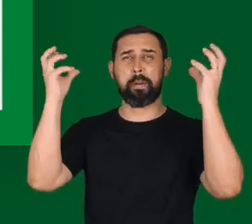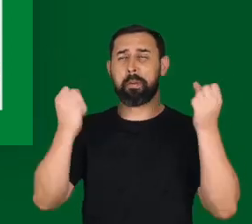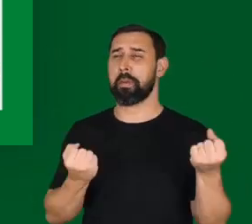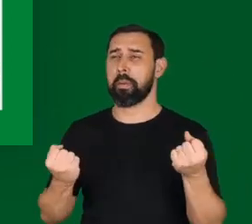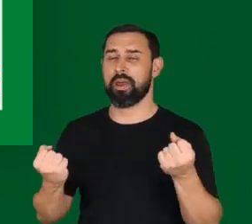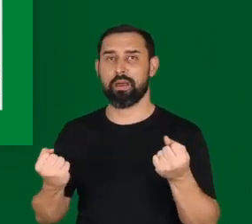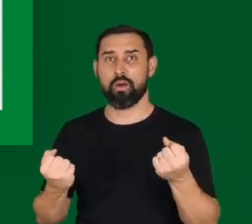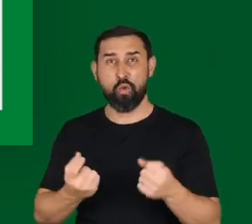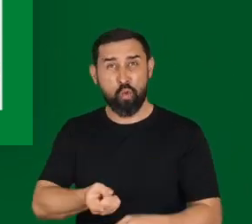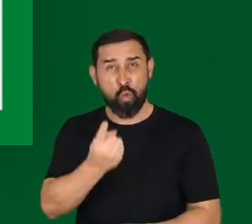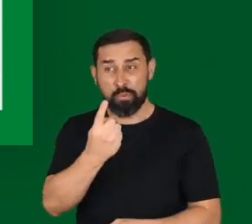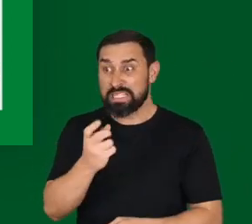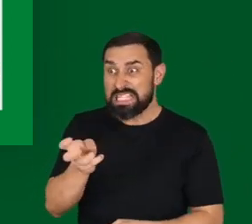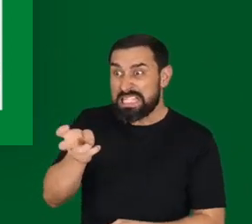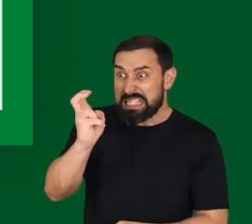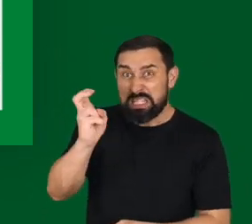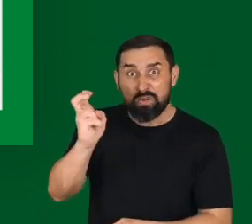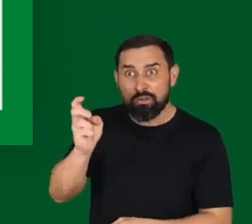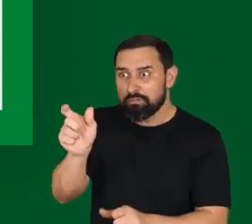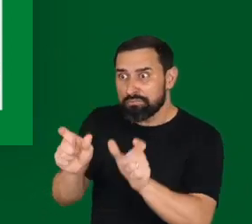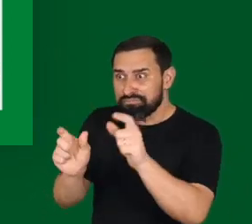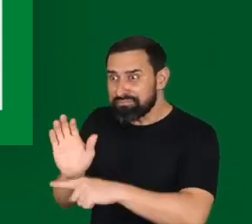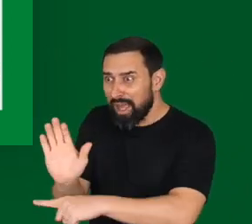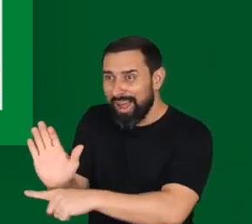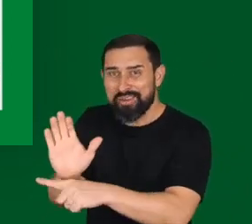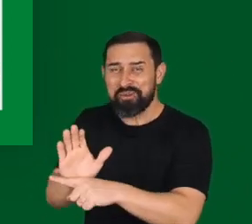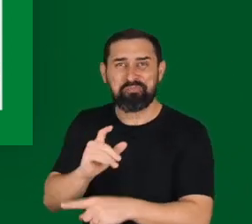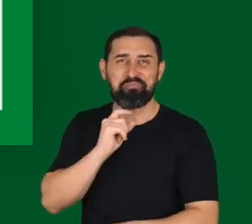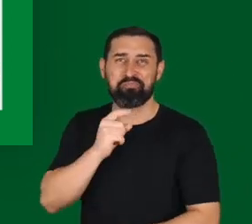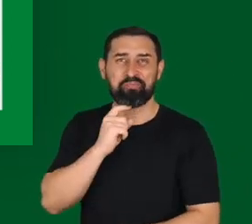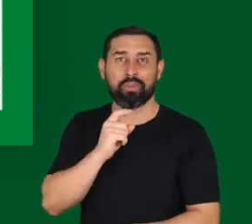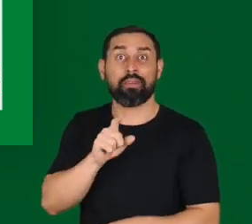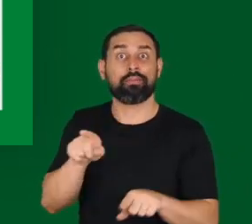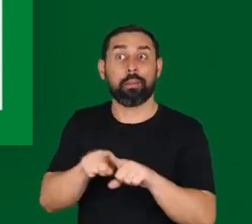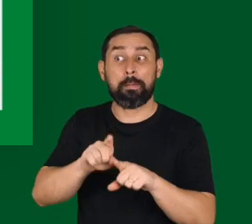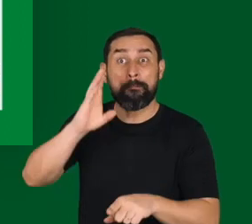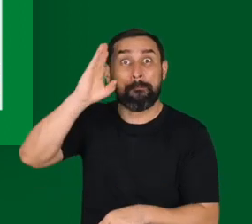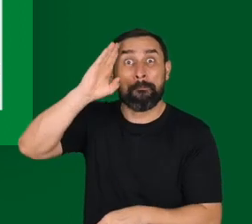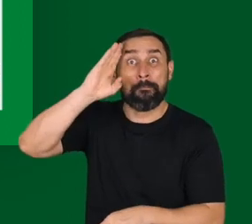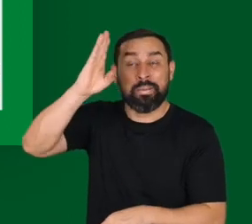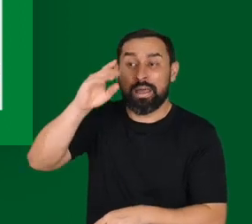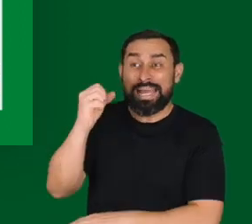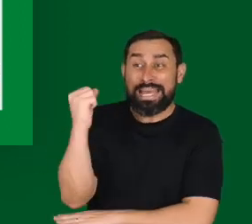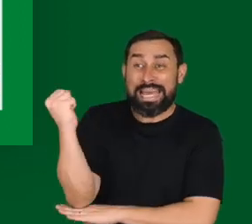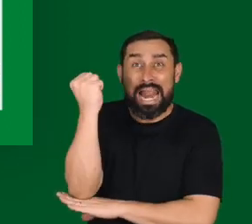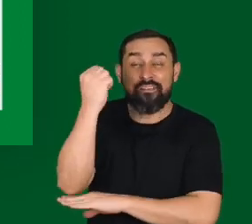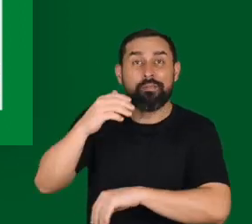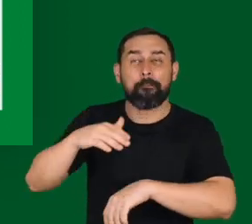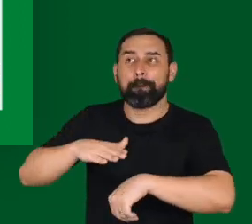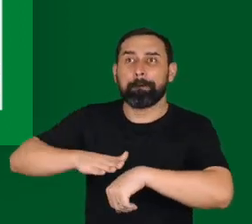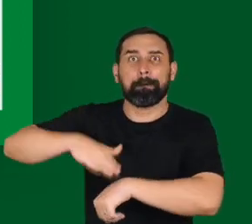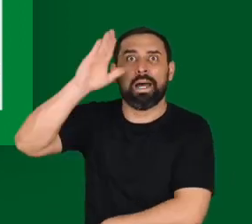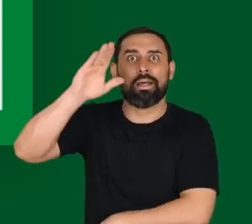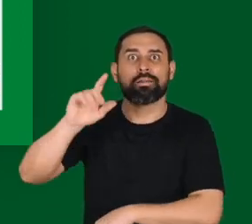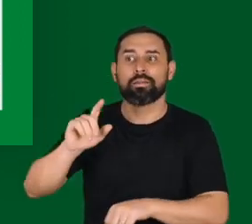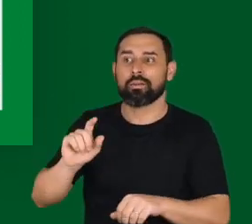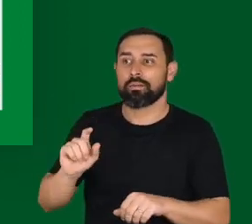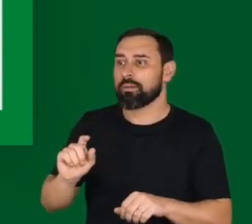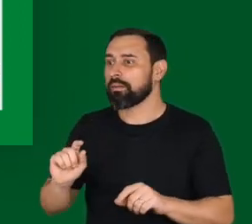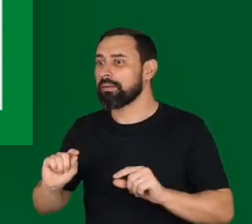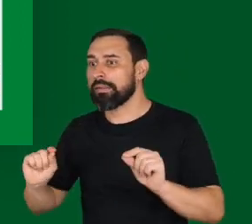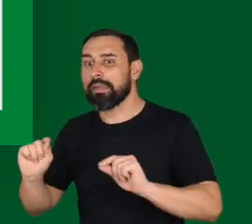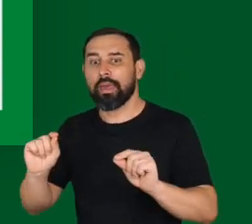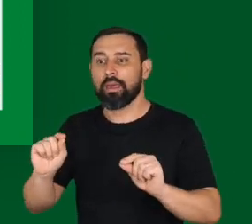só, ela não vai ter condição de atender essas 5 vítimas. E aí, se priorizar qual vítima está mais grave para a gente realizar o